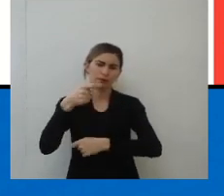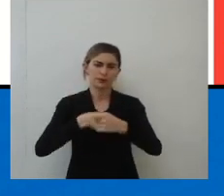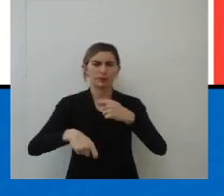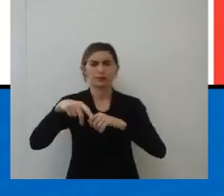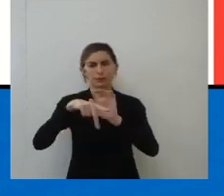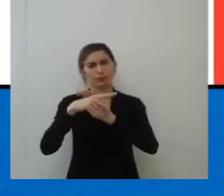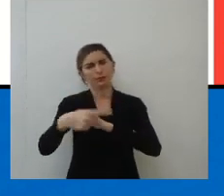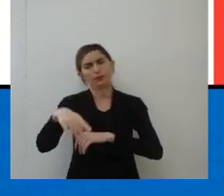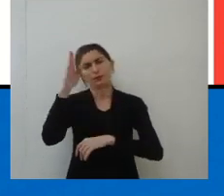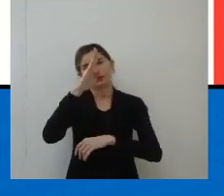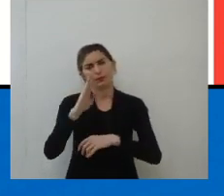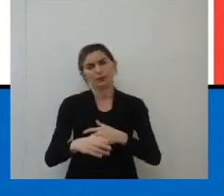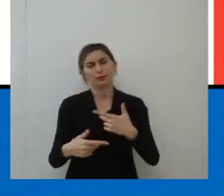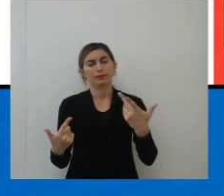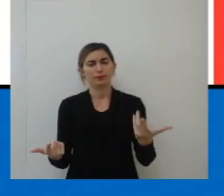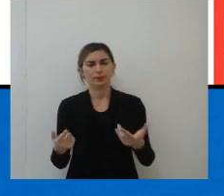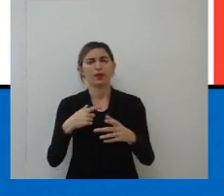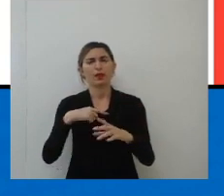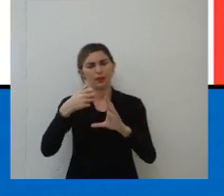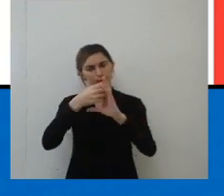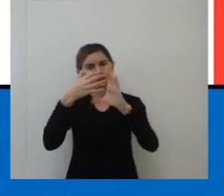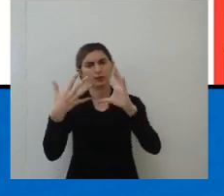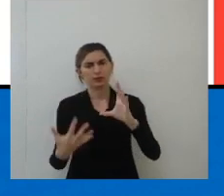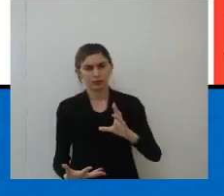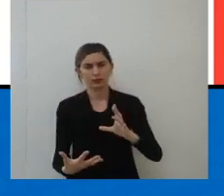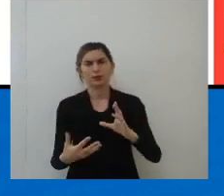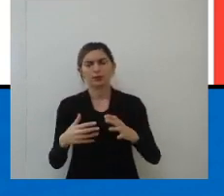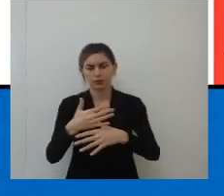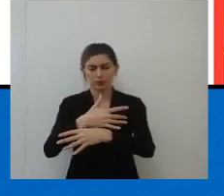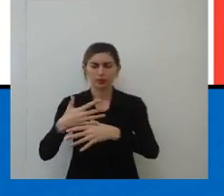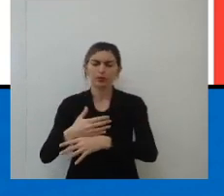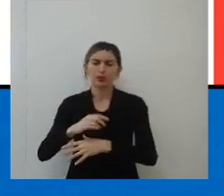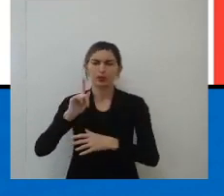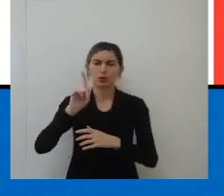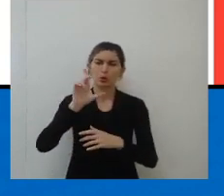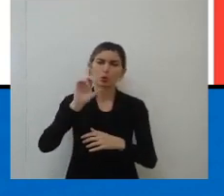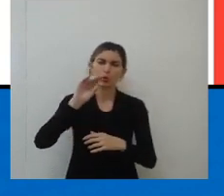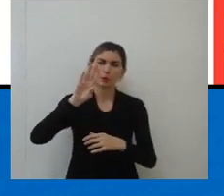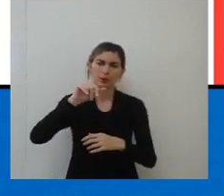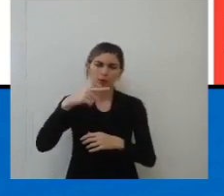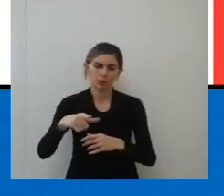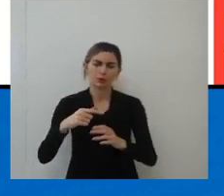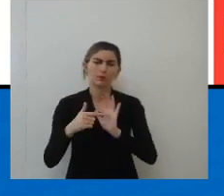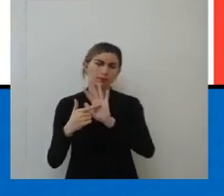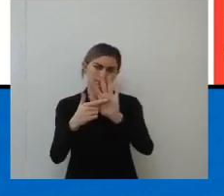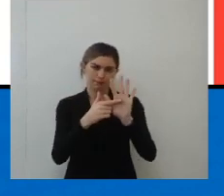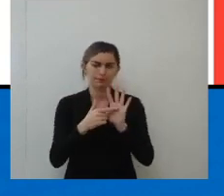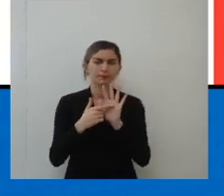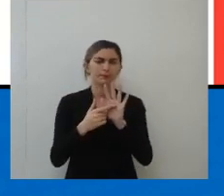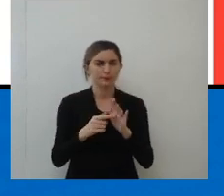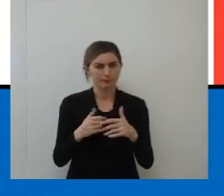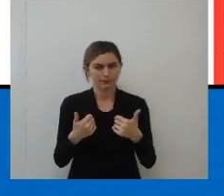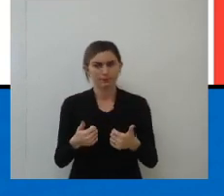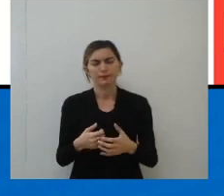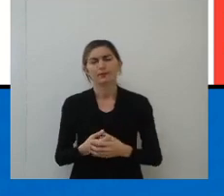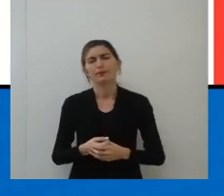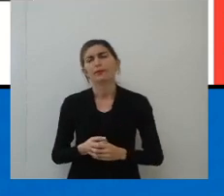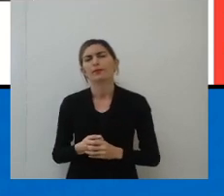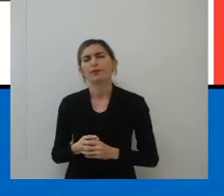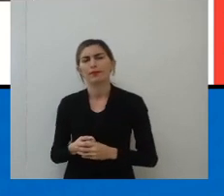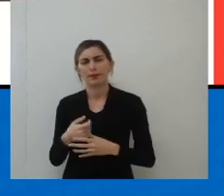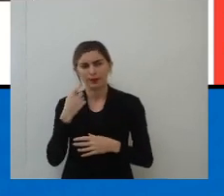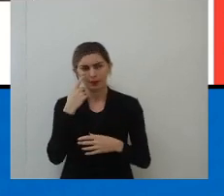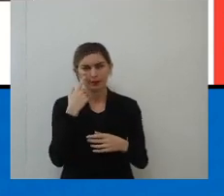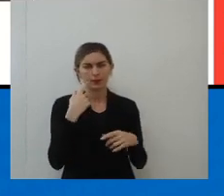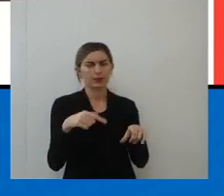nacional. Então, essa é uma característica que as cidades globais acabam aí apresentando, tá? A